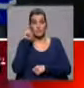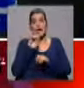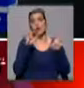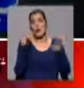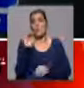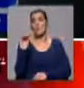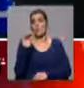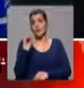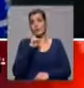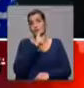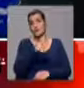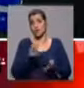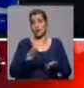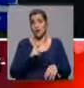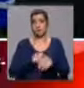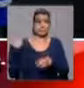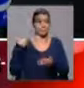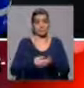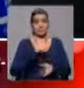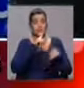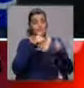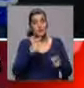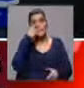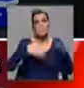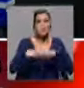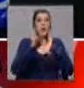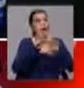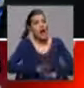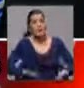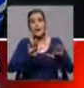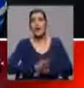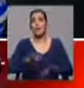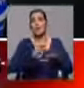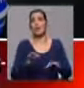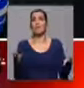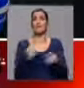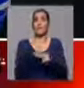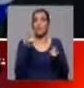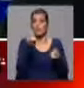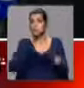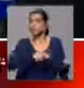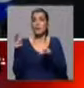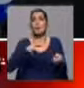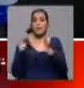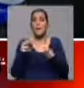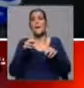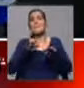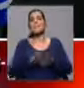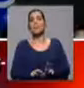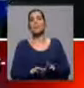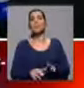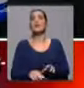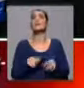emitiram comunicados de última hora a tentar acalmar a população, a dizer que realmente estas transferências ocorreram, mas foi para